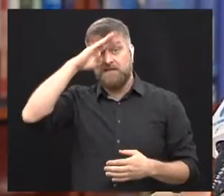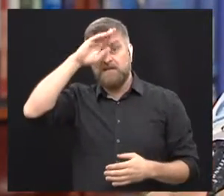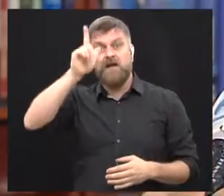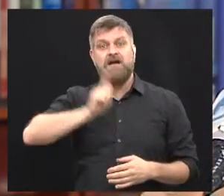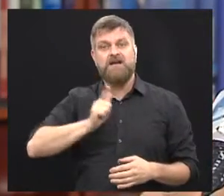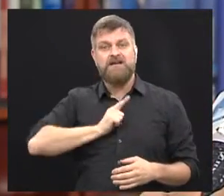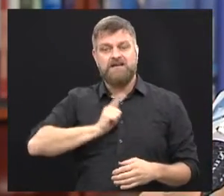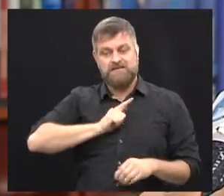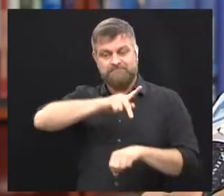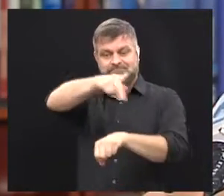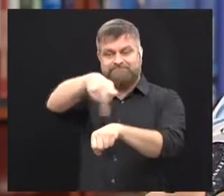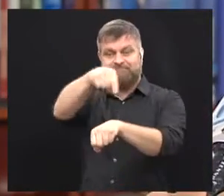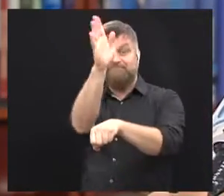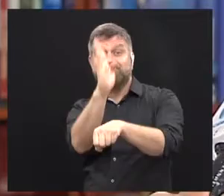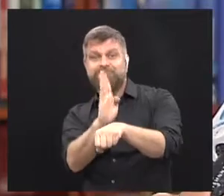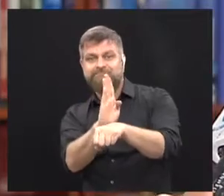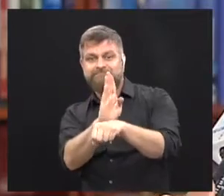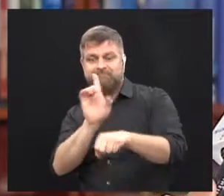país